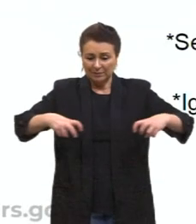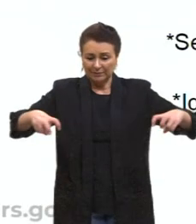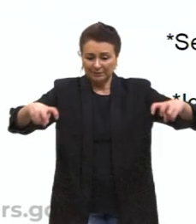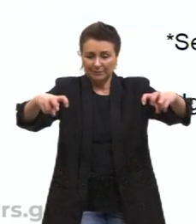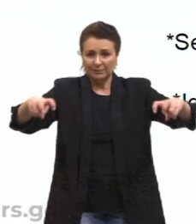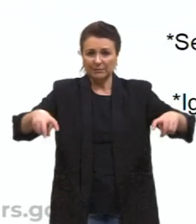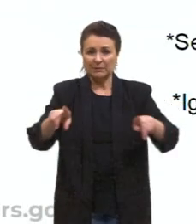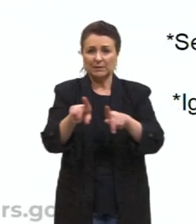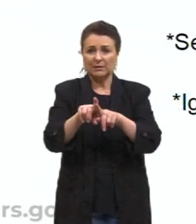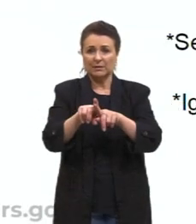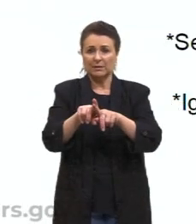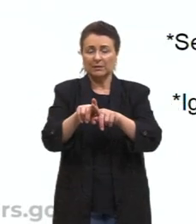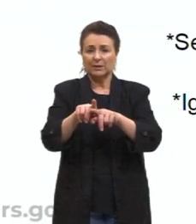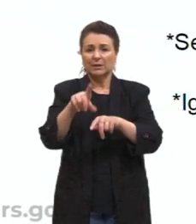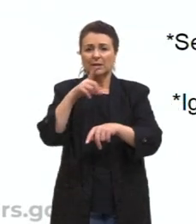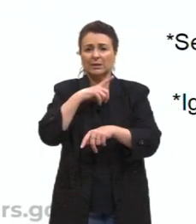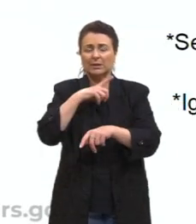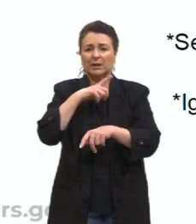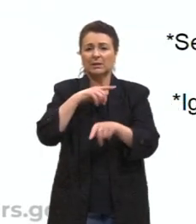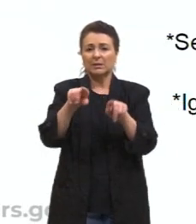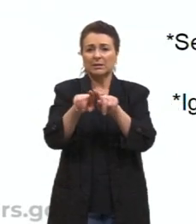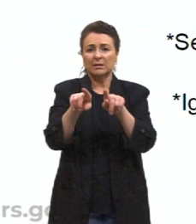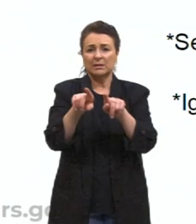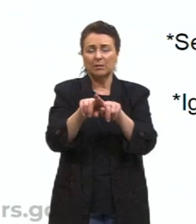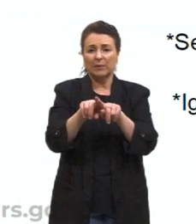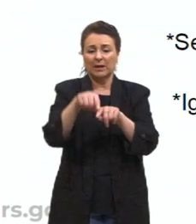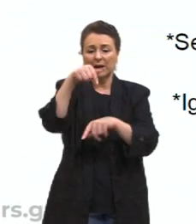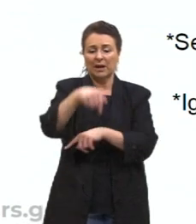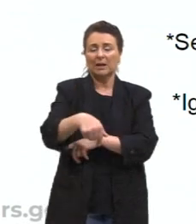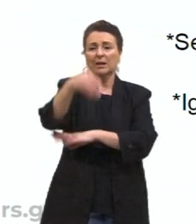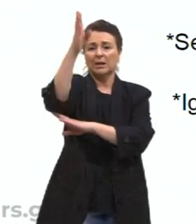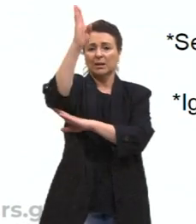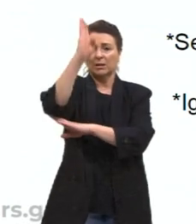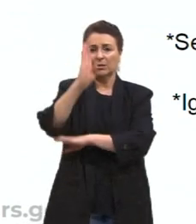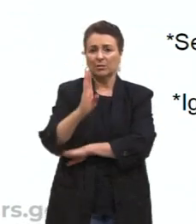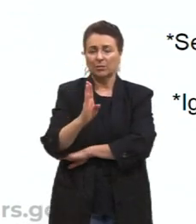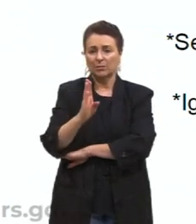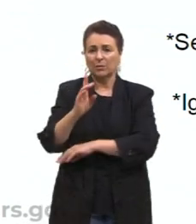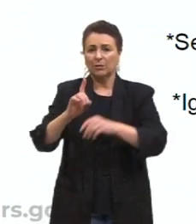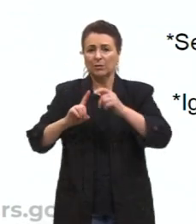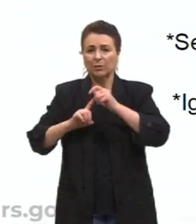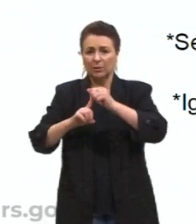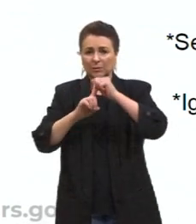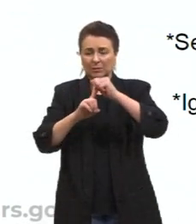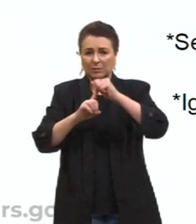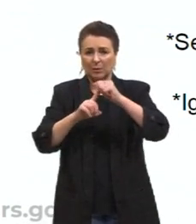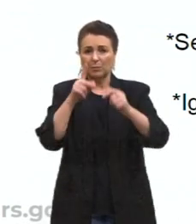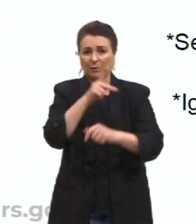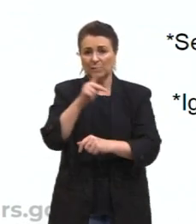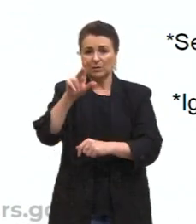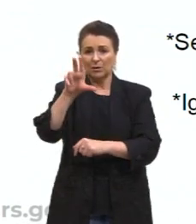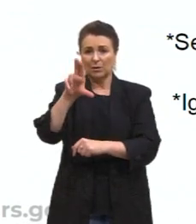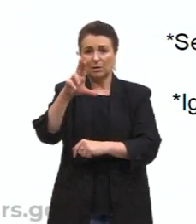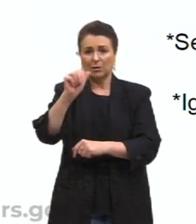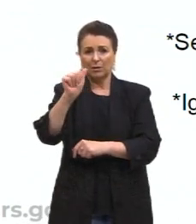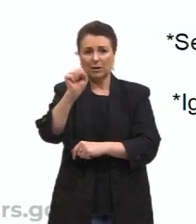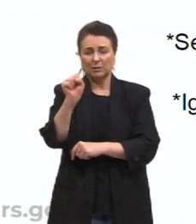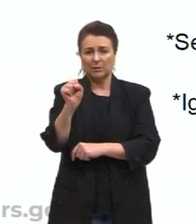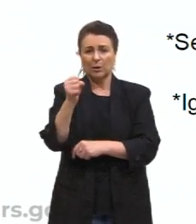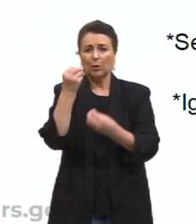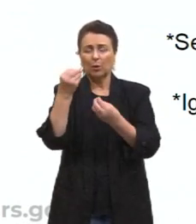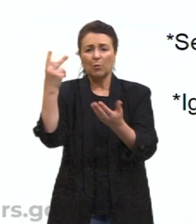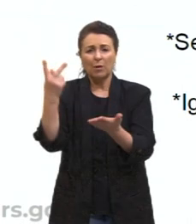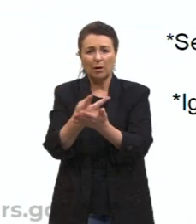exatamente E aí essa questão do Brasil né professor Douglas e Professor Lucas olha só como acontece